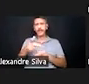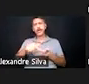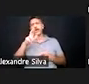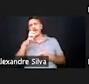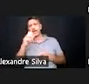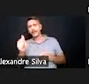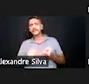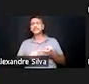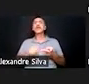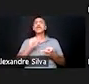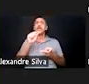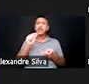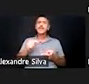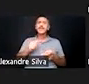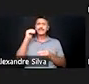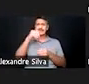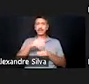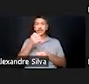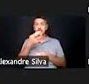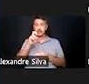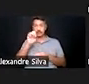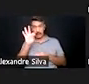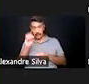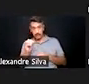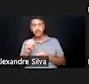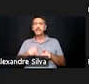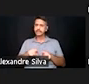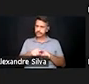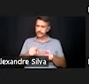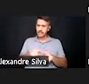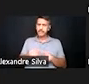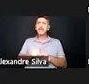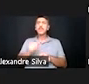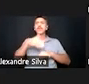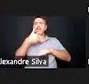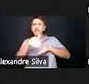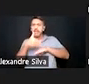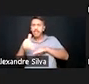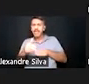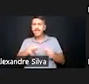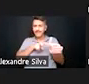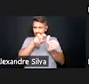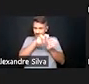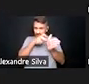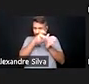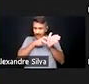a sucessão de estratos e com os fósseis, que são